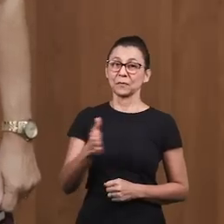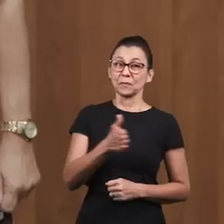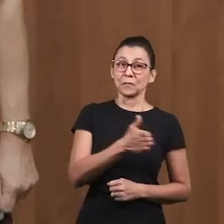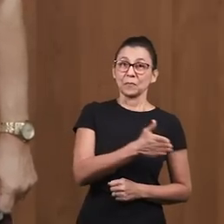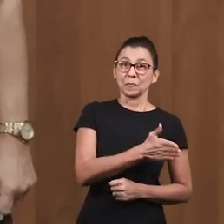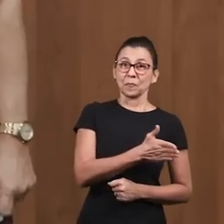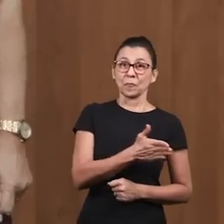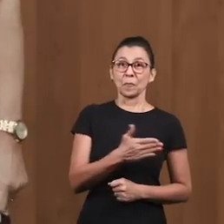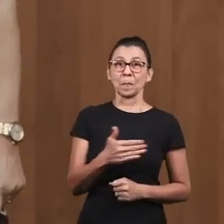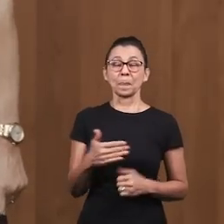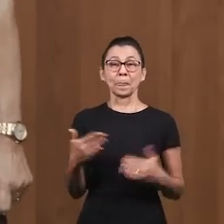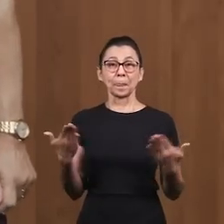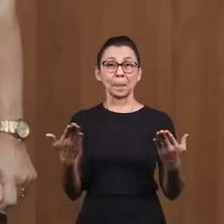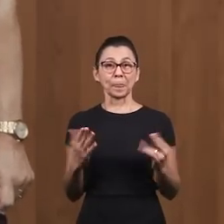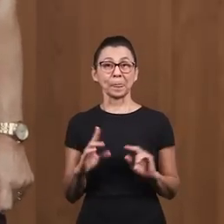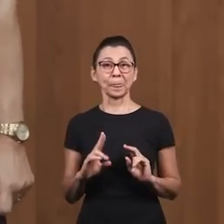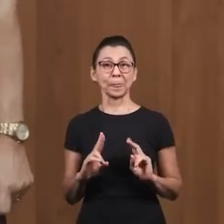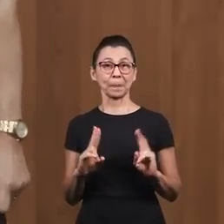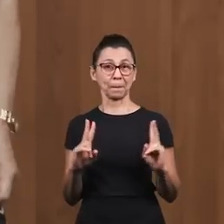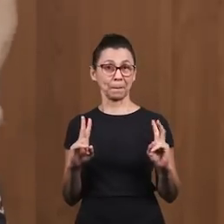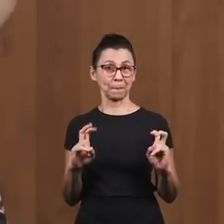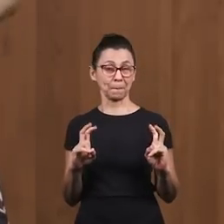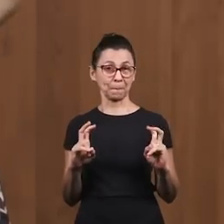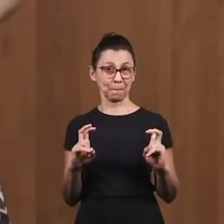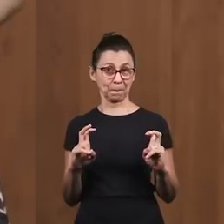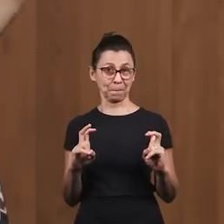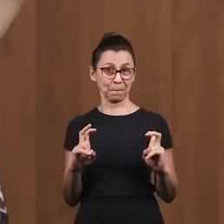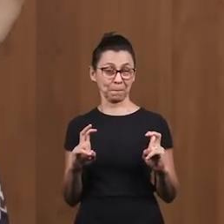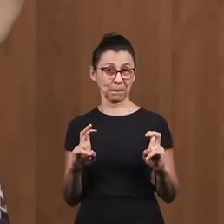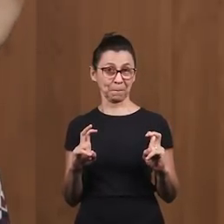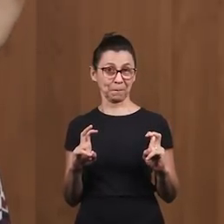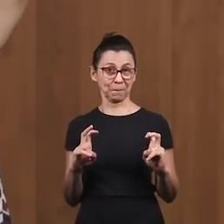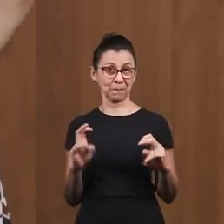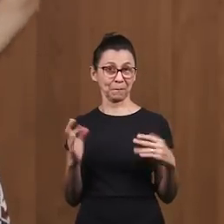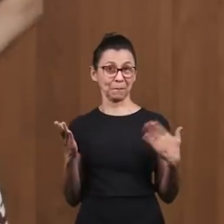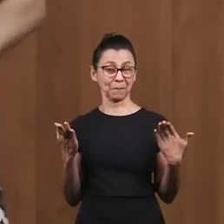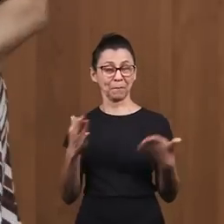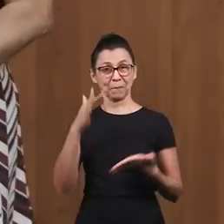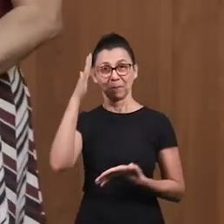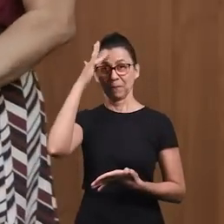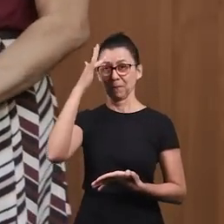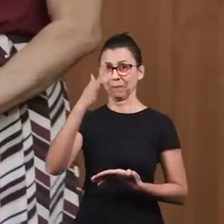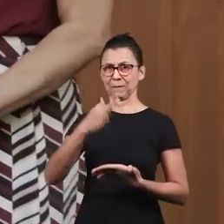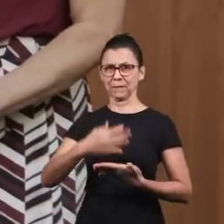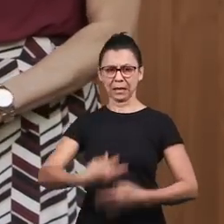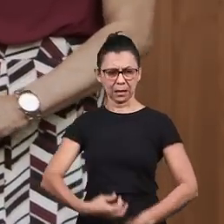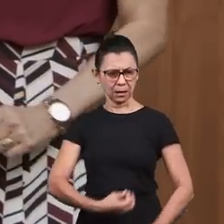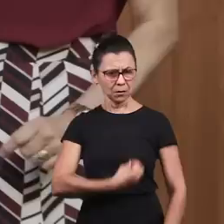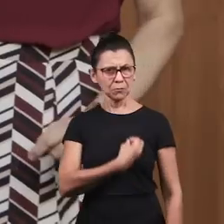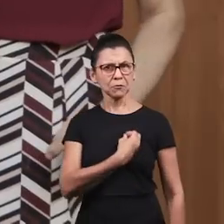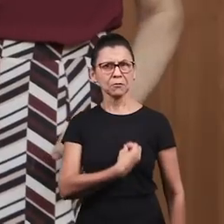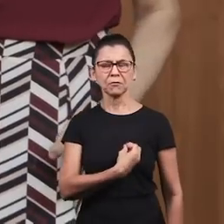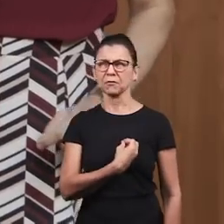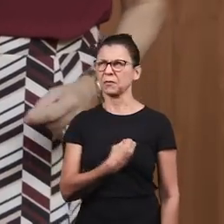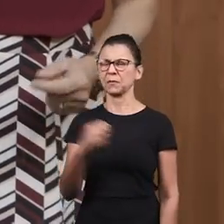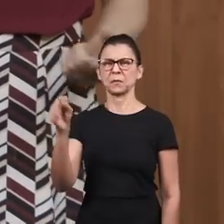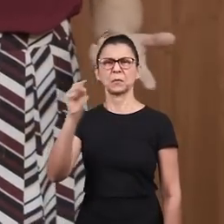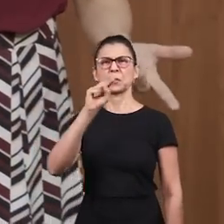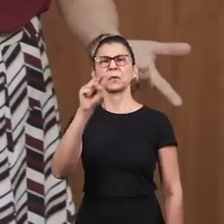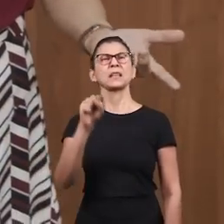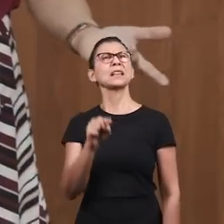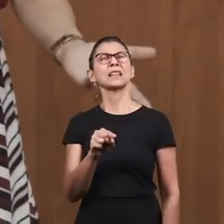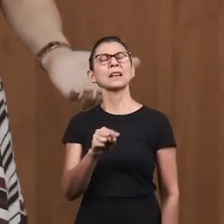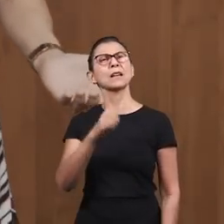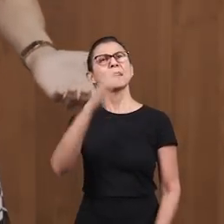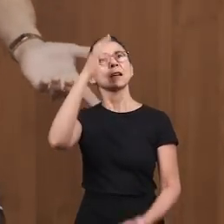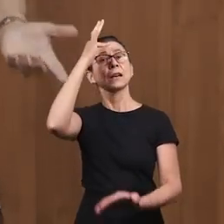Nosso assunto do mês de julho, nós estamos falando sobre a fé viva. E o que